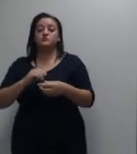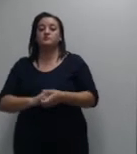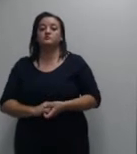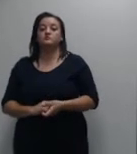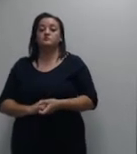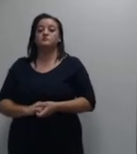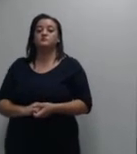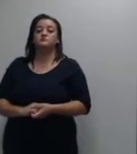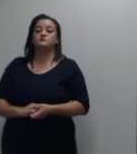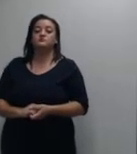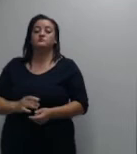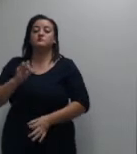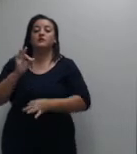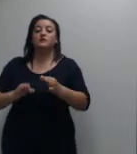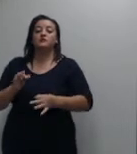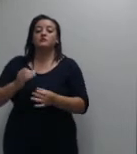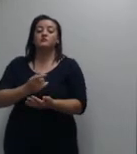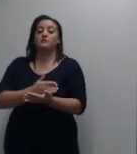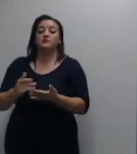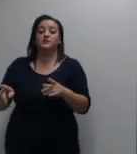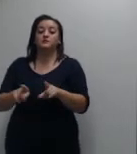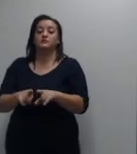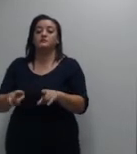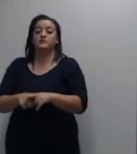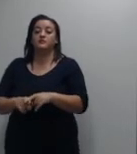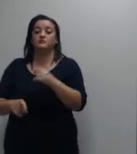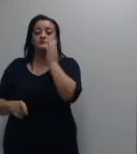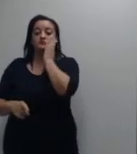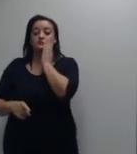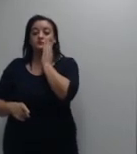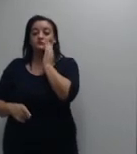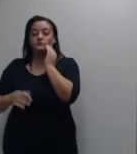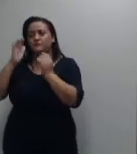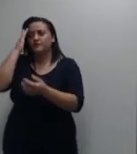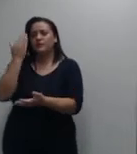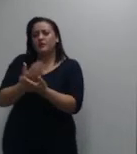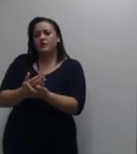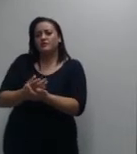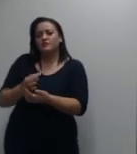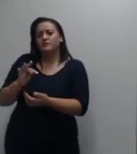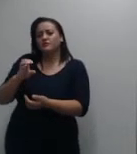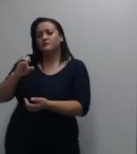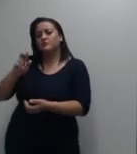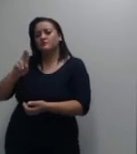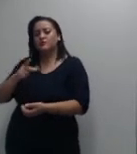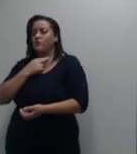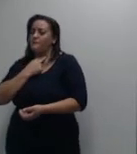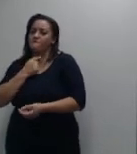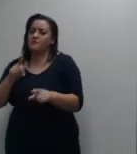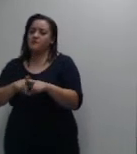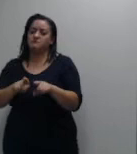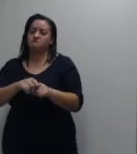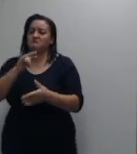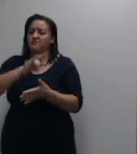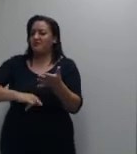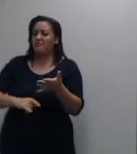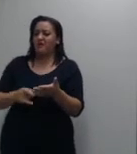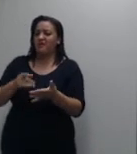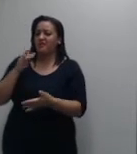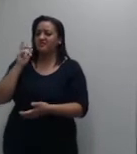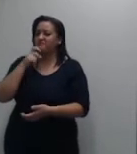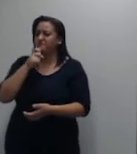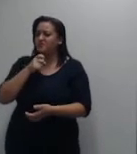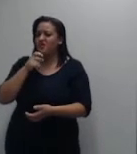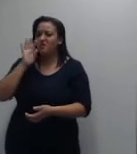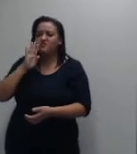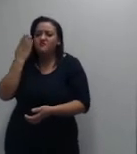no juízo originário não pode terminar de quanto que ele tá com os criminosos que estão na verdade falta